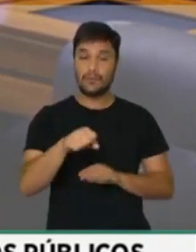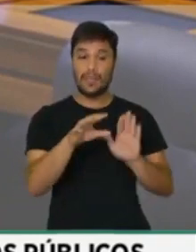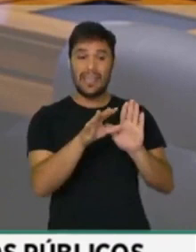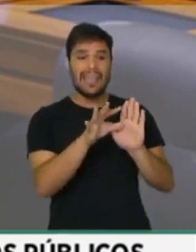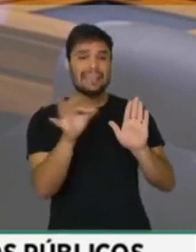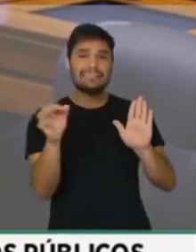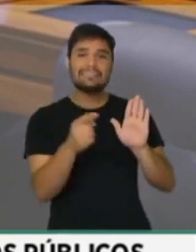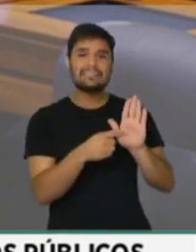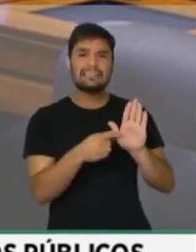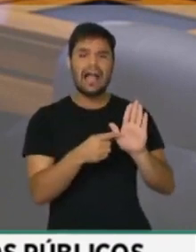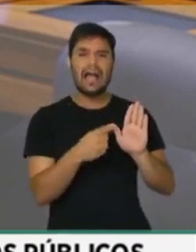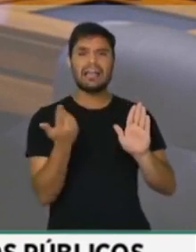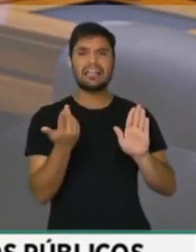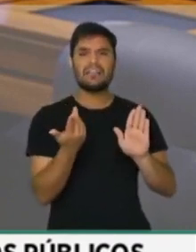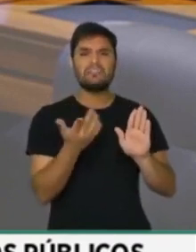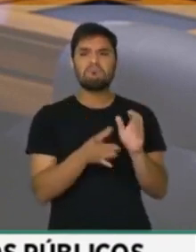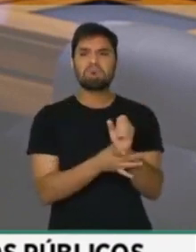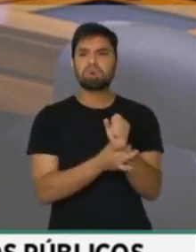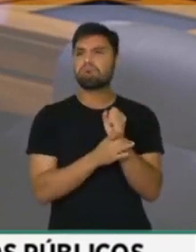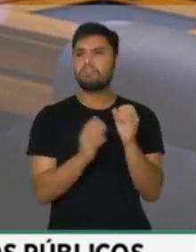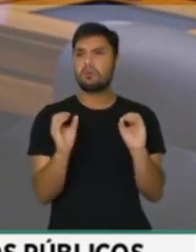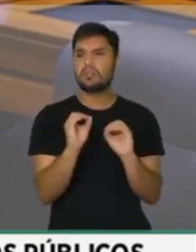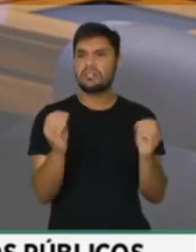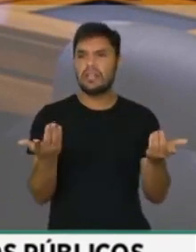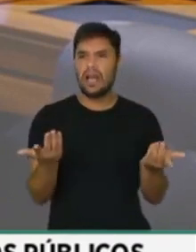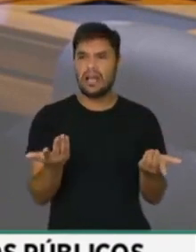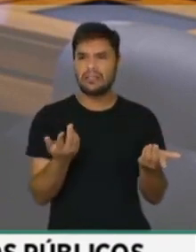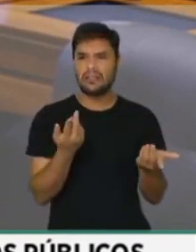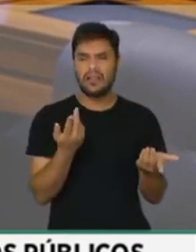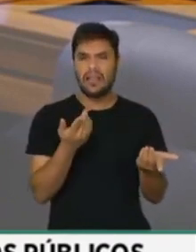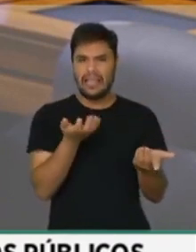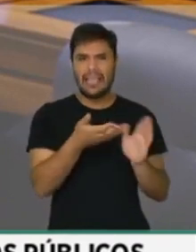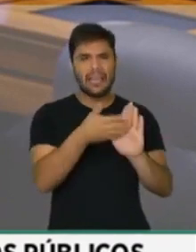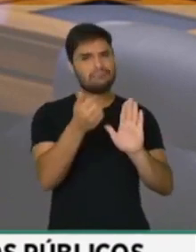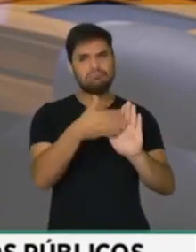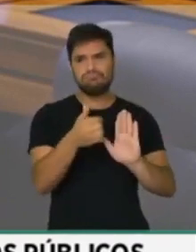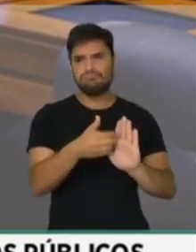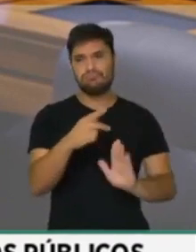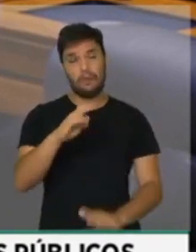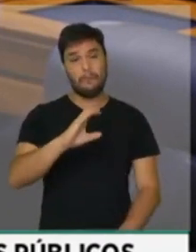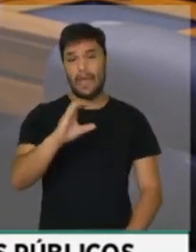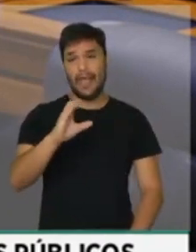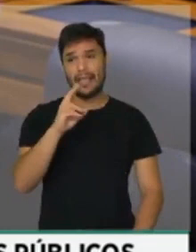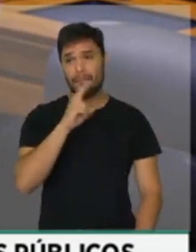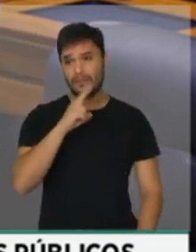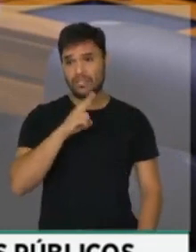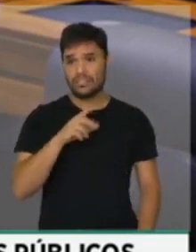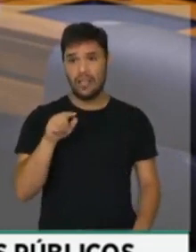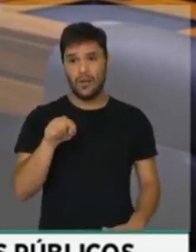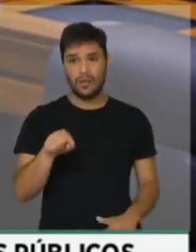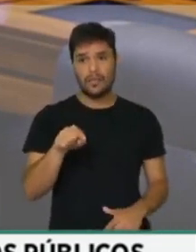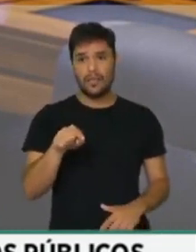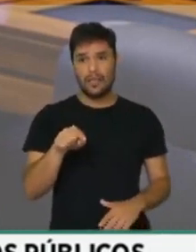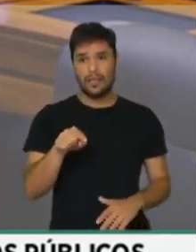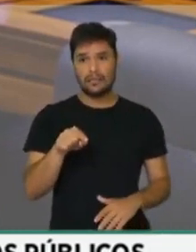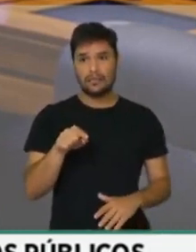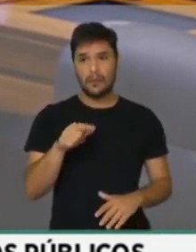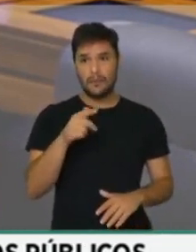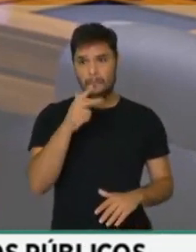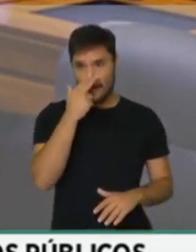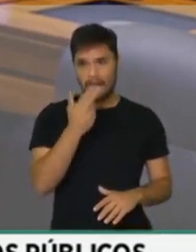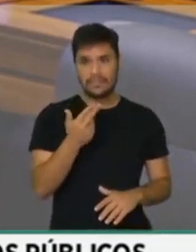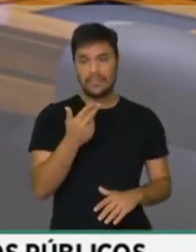destaques que não guardam nenhuma prudência, que são destaques que querem desidratar totalmente a PEC emergencial, de forma que não haja nem